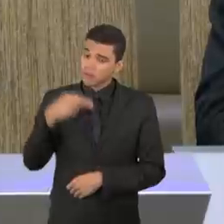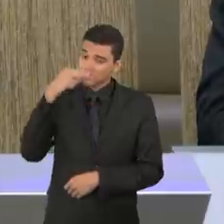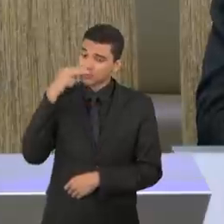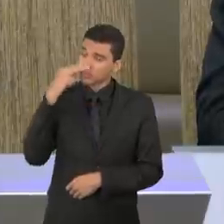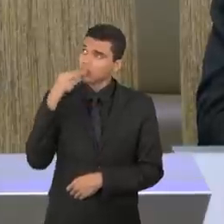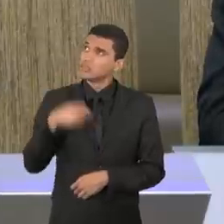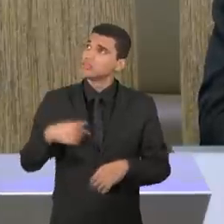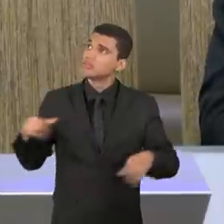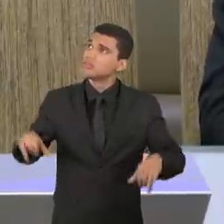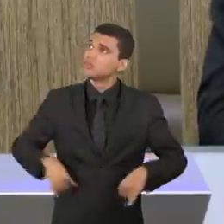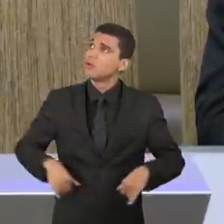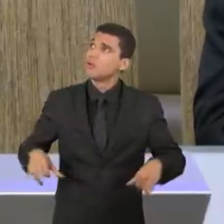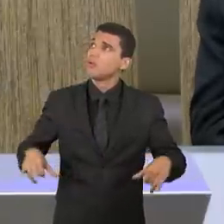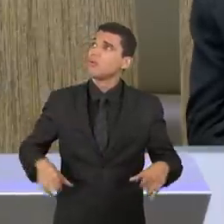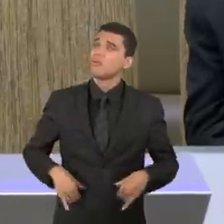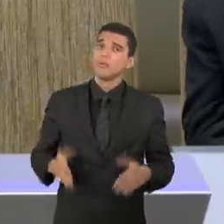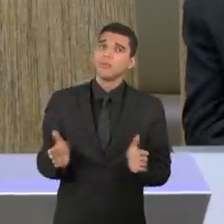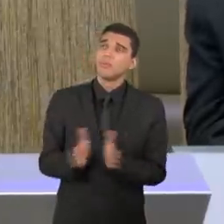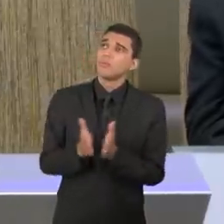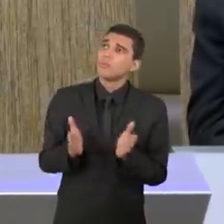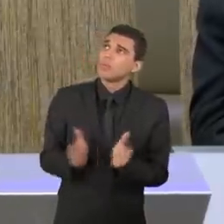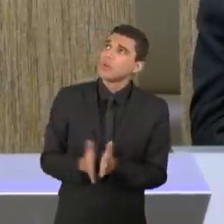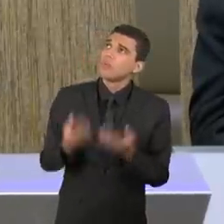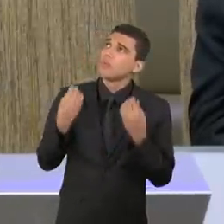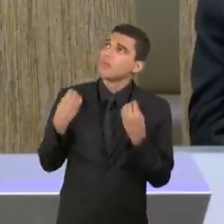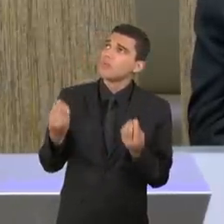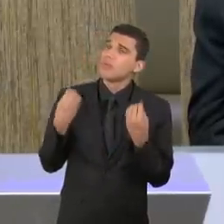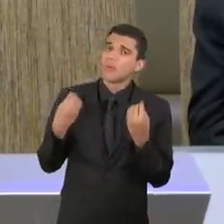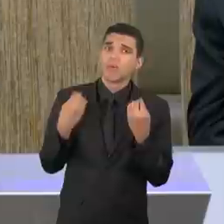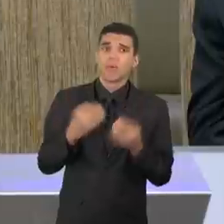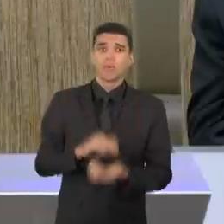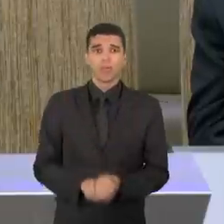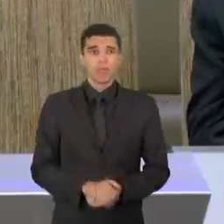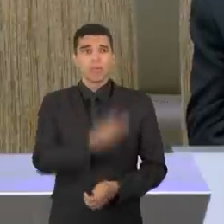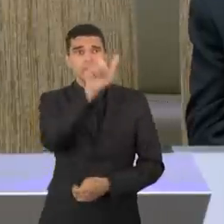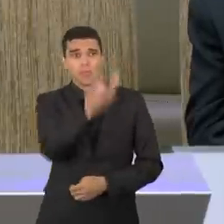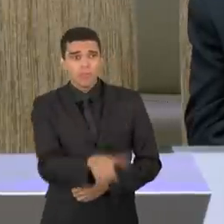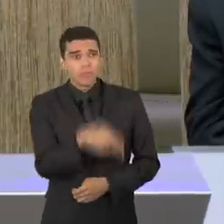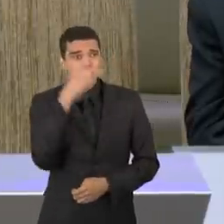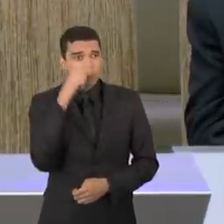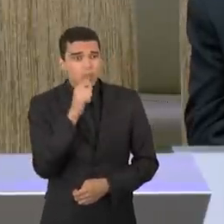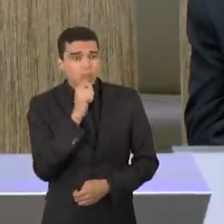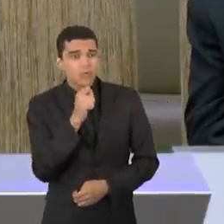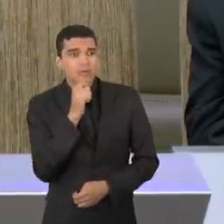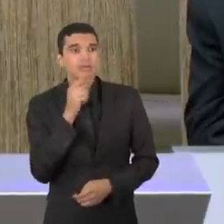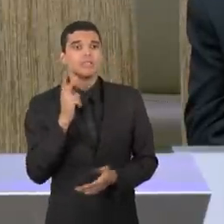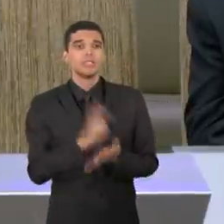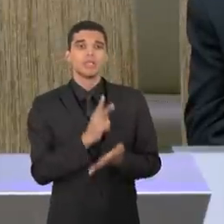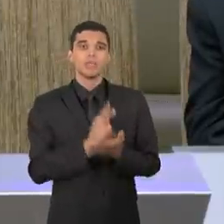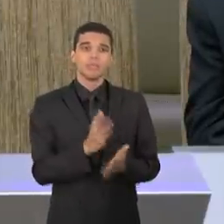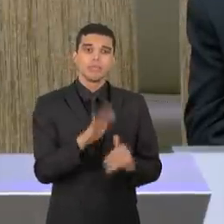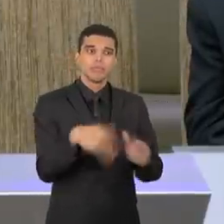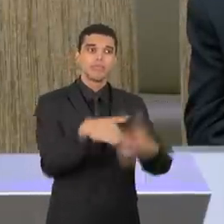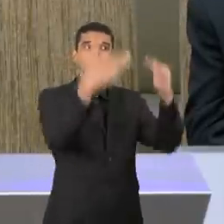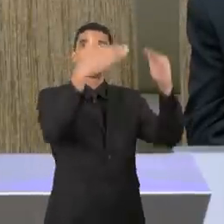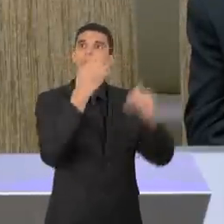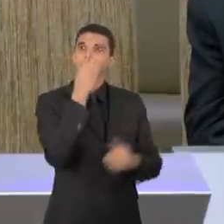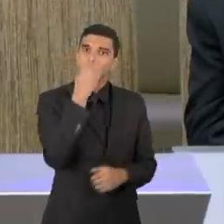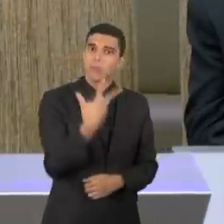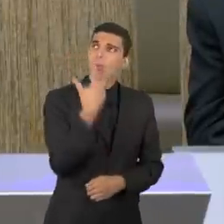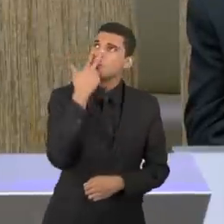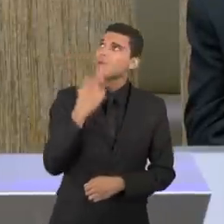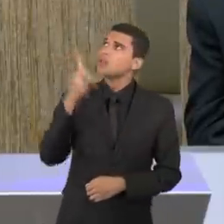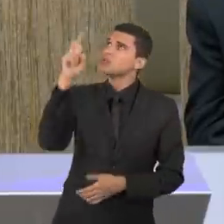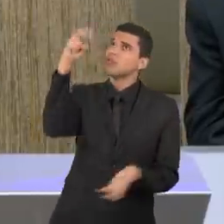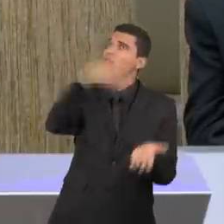entender. O homem ímpio e prosperando, e parece que Deus não castigava, e ele disse: de balde eu